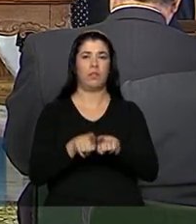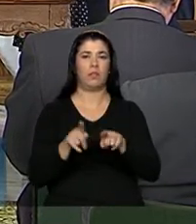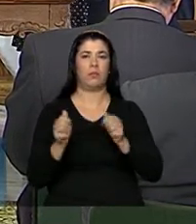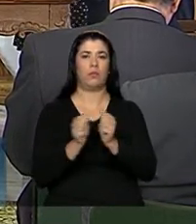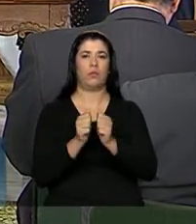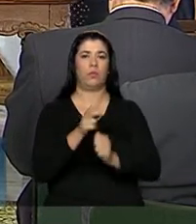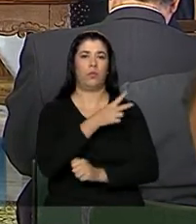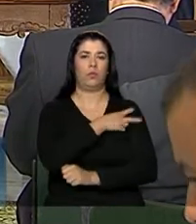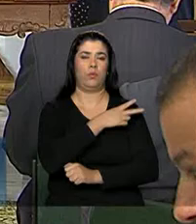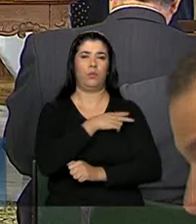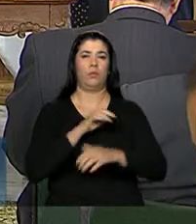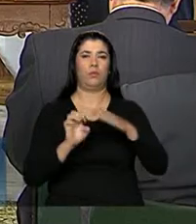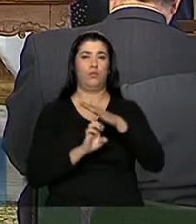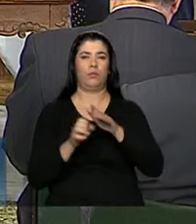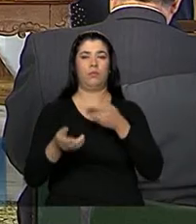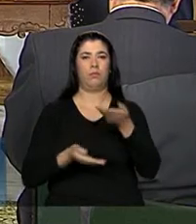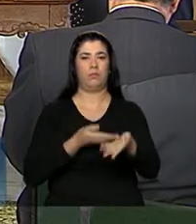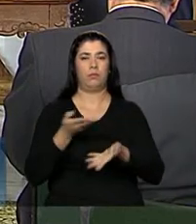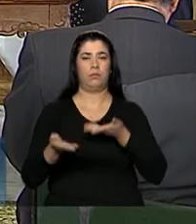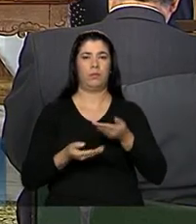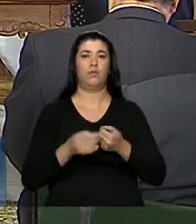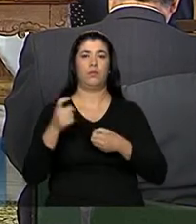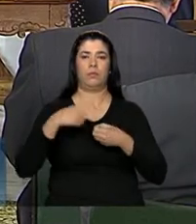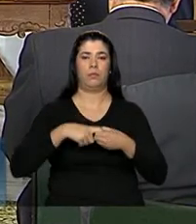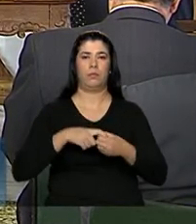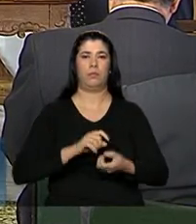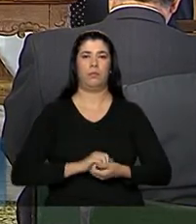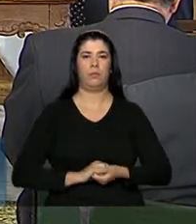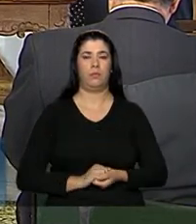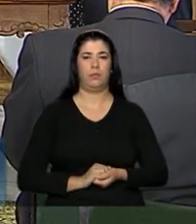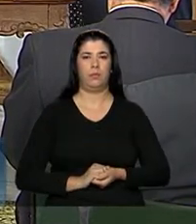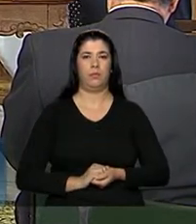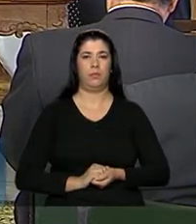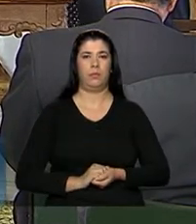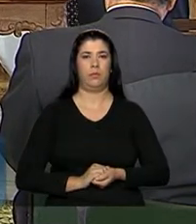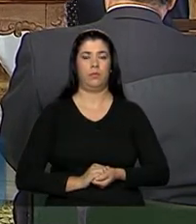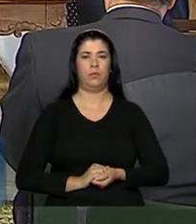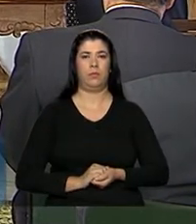conjunto entre as empresas signatárias.